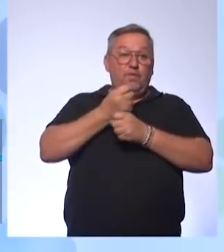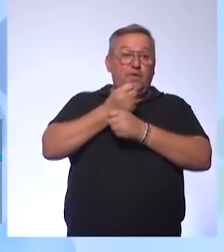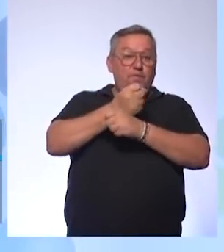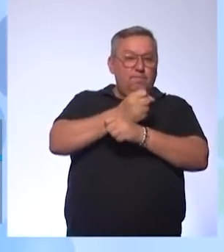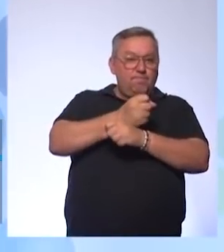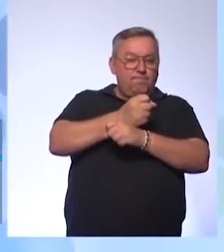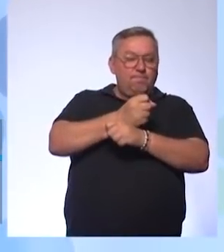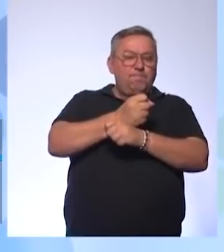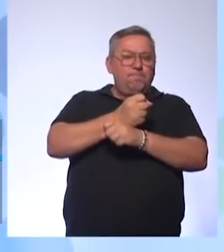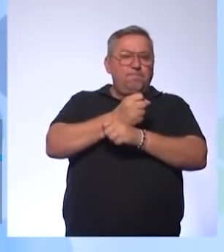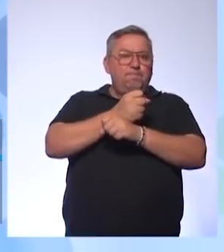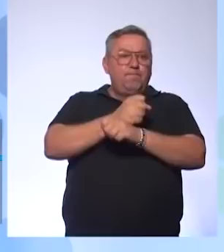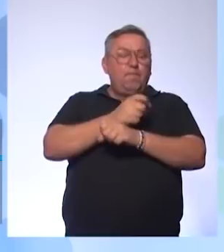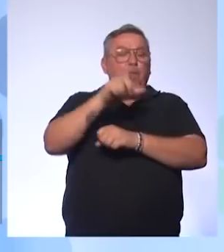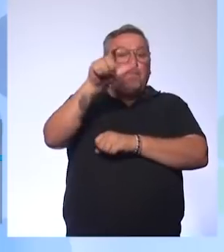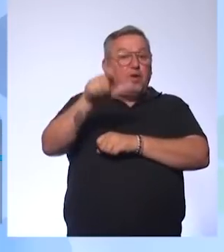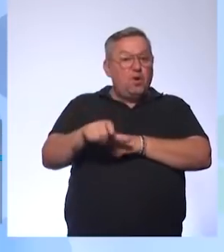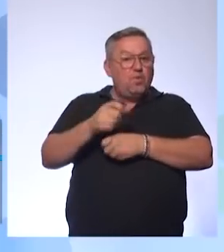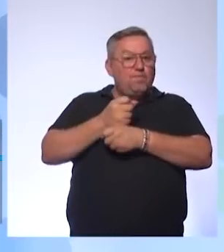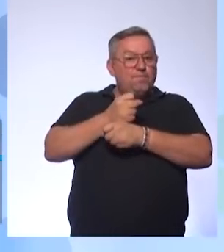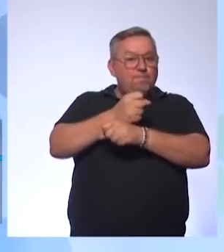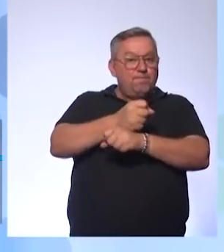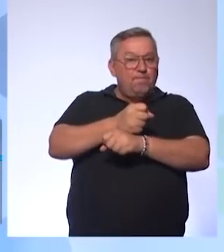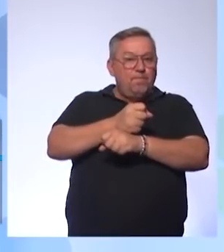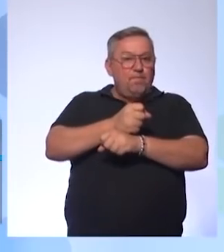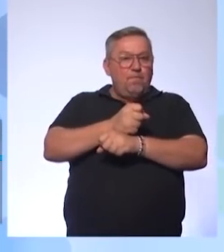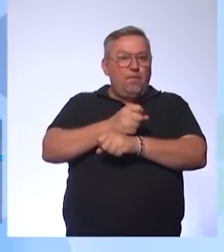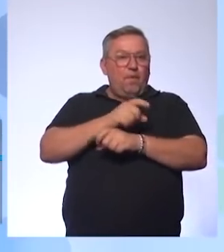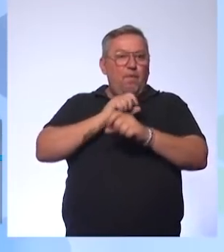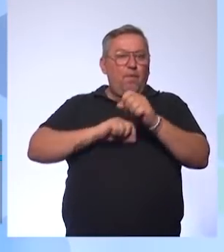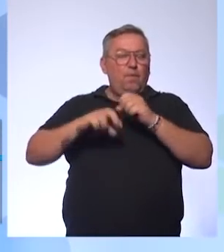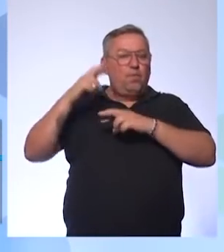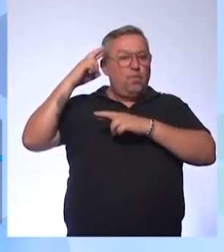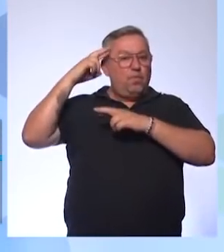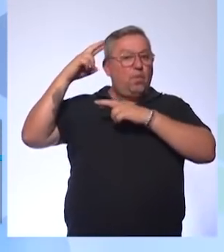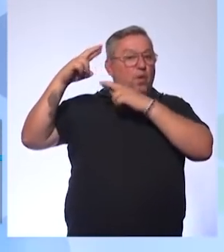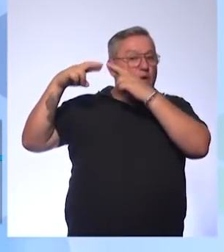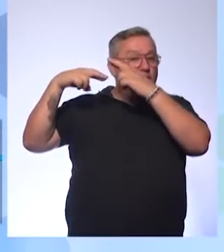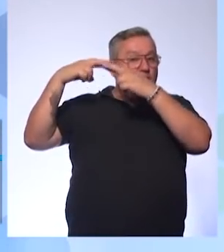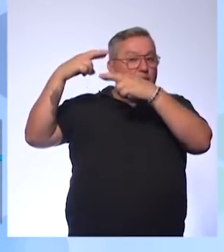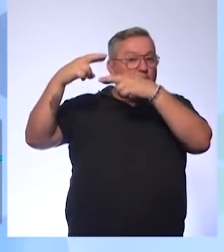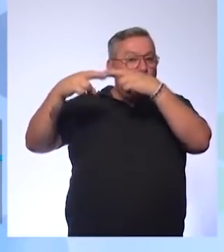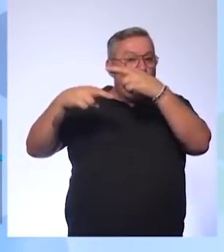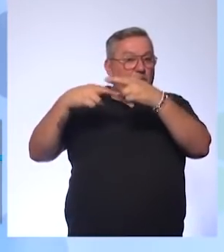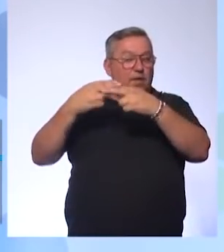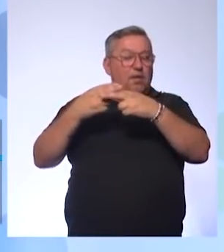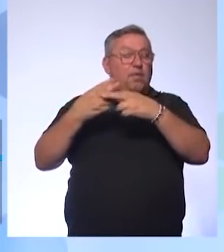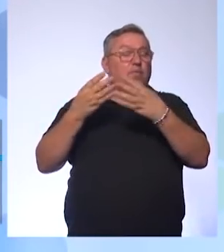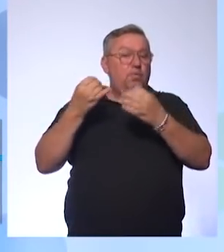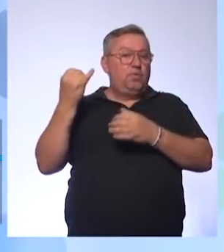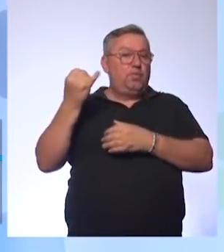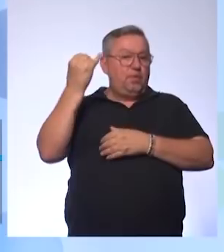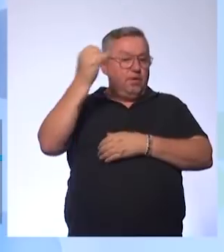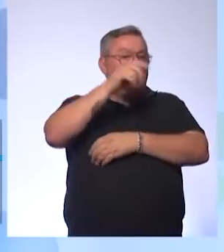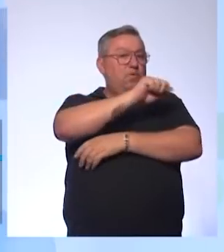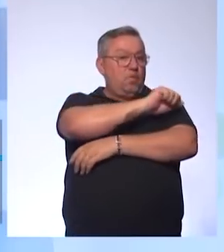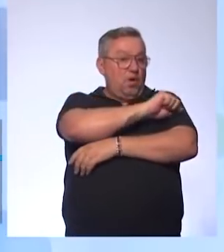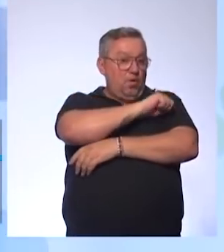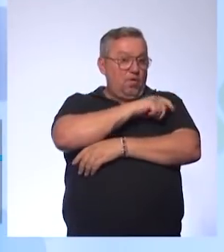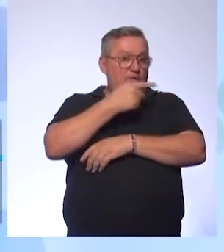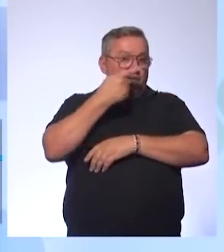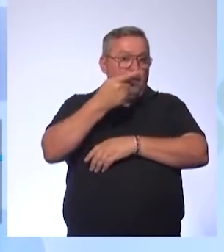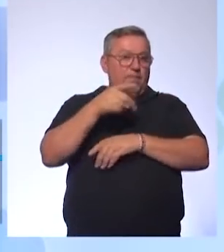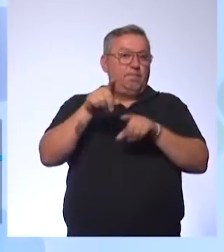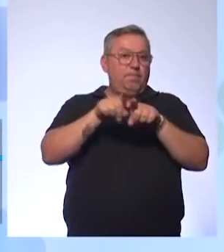escravização, escravizados, o repertório historiográfico dos alunos, e isso é muito importante a gente considerar, o